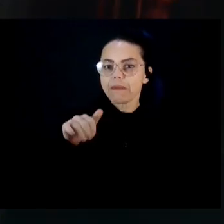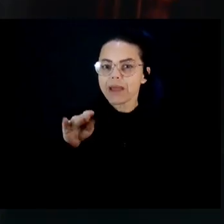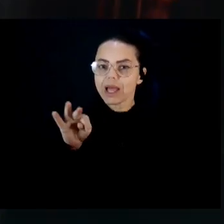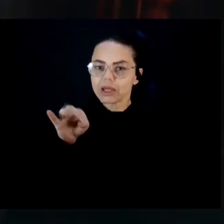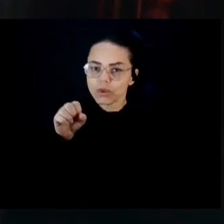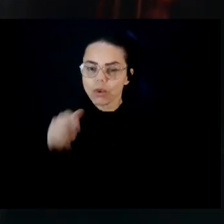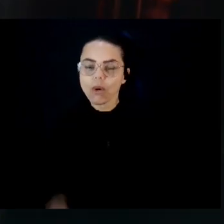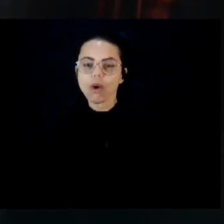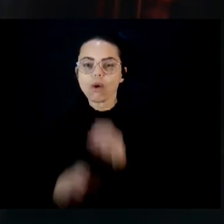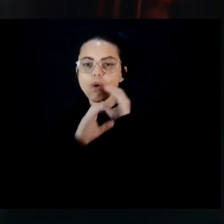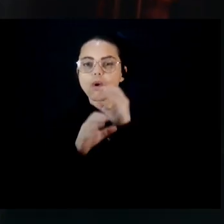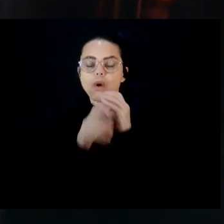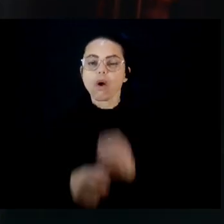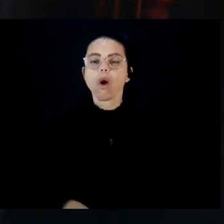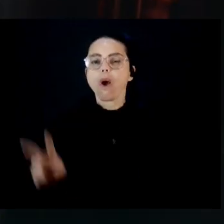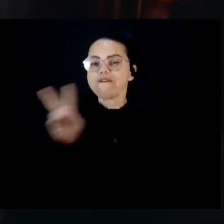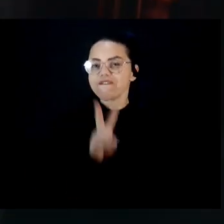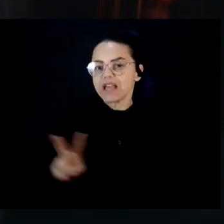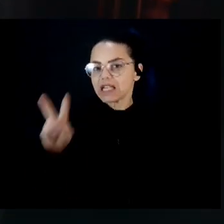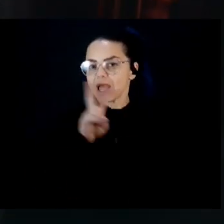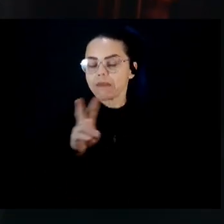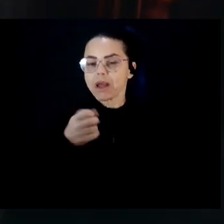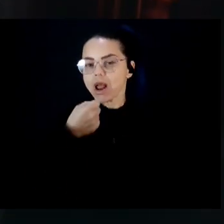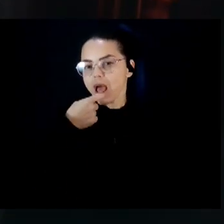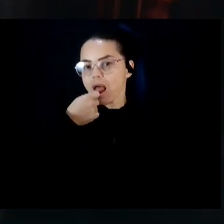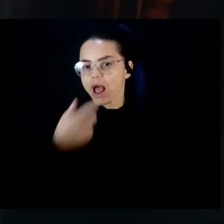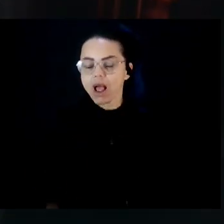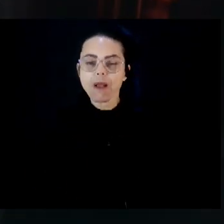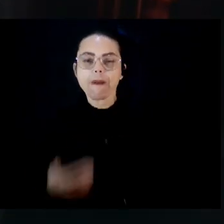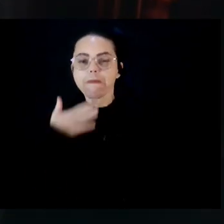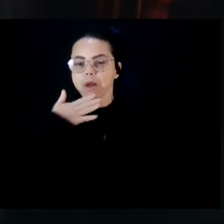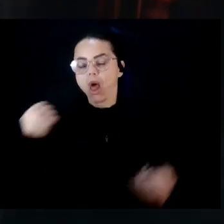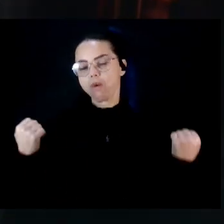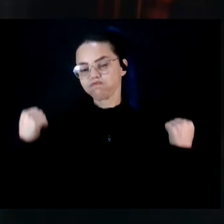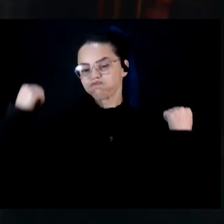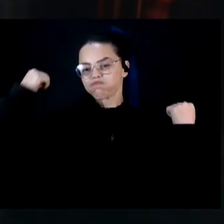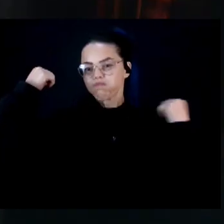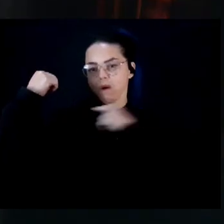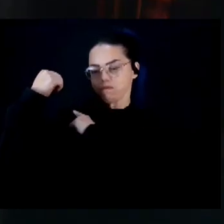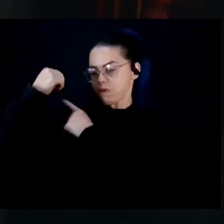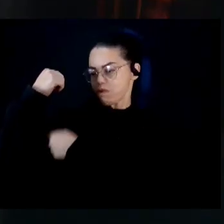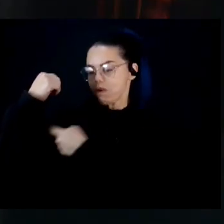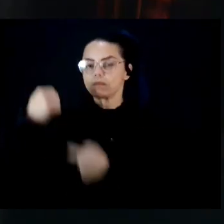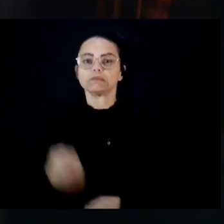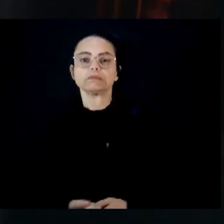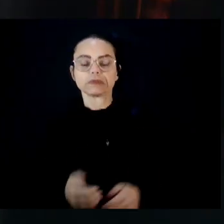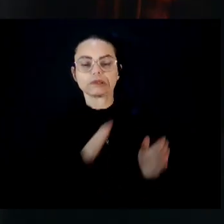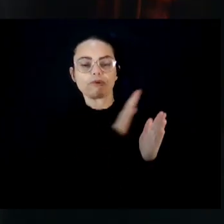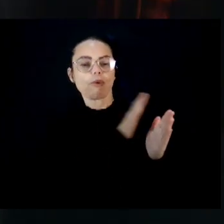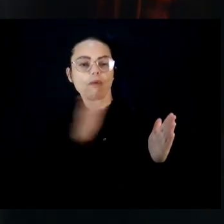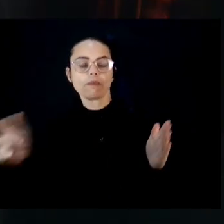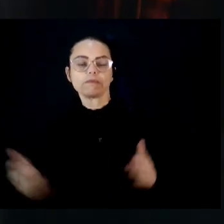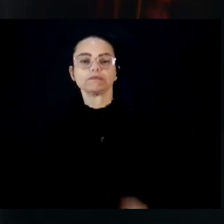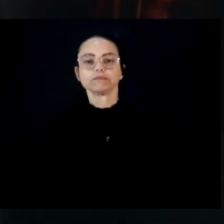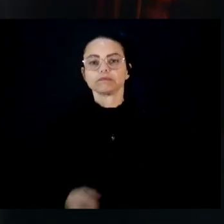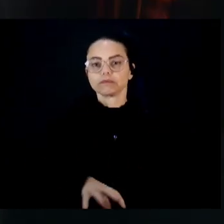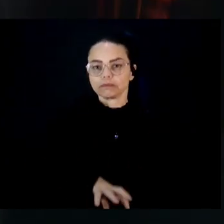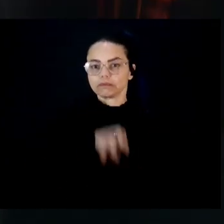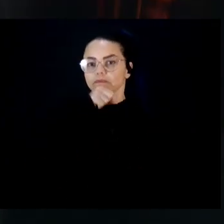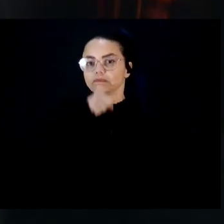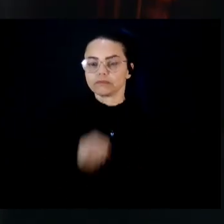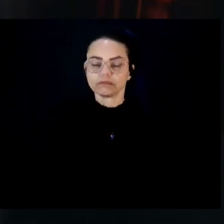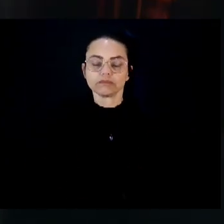dia a dia, seja para melhorar o desempenho físico, atravessar fases, como a menopausa, buscar longevidade